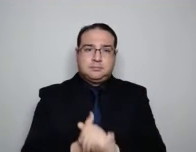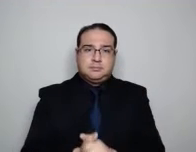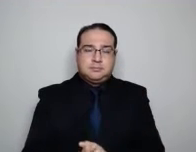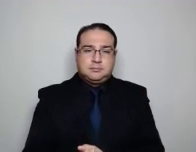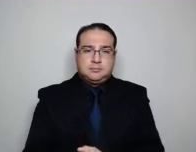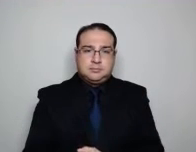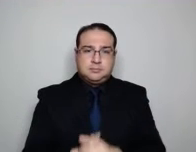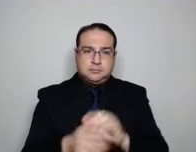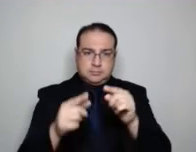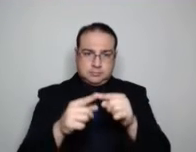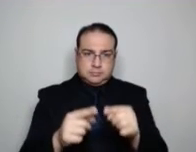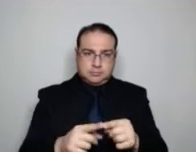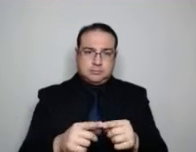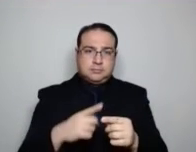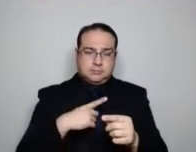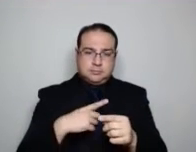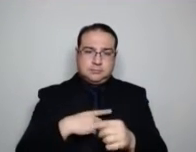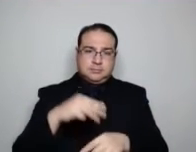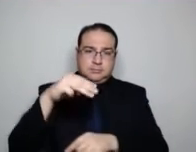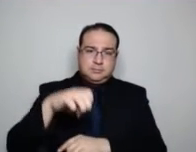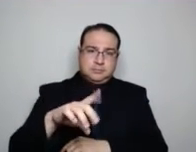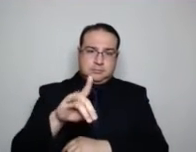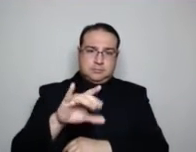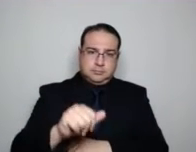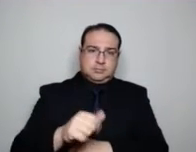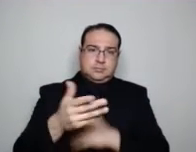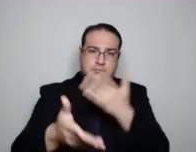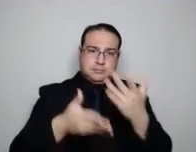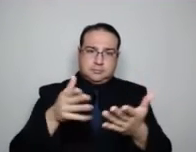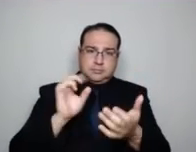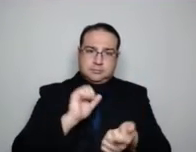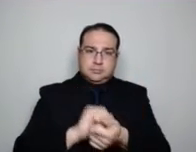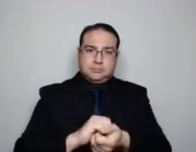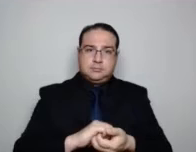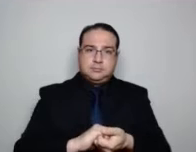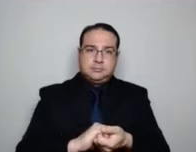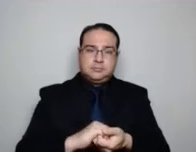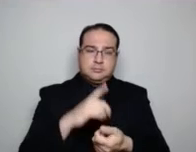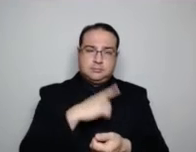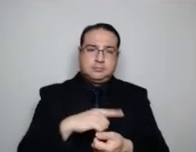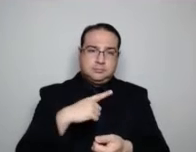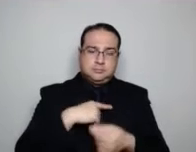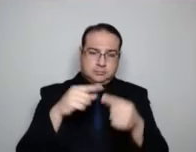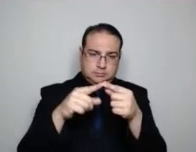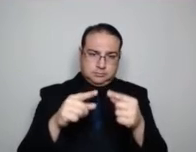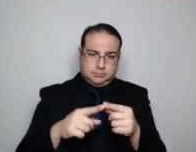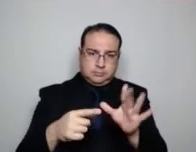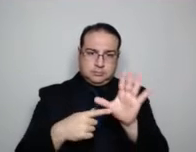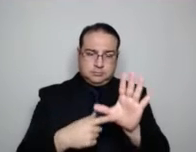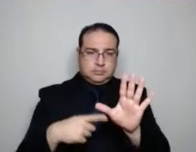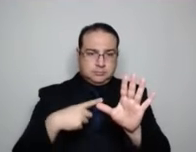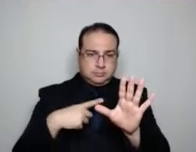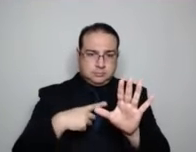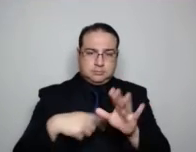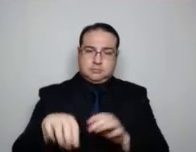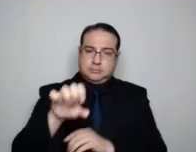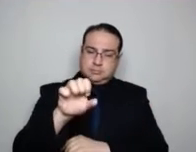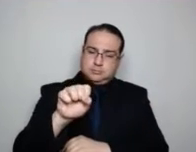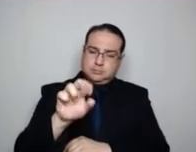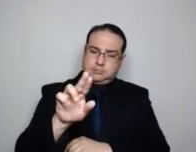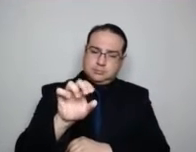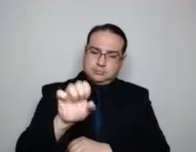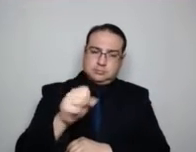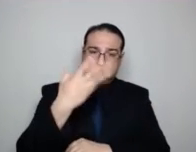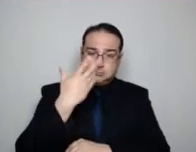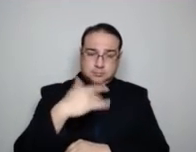efetividade médica dos tratamentos. A gente pode demonstrar também que no SUS essa criança tem direito a esse